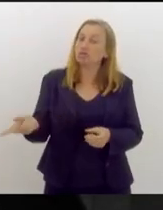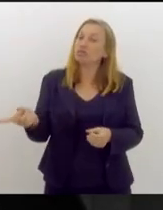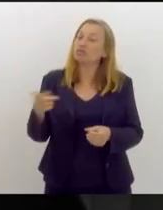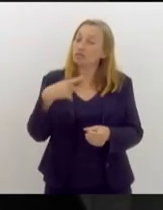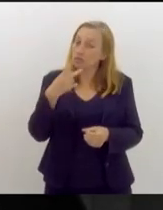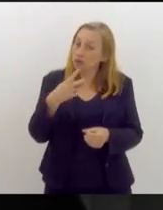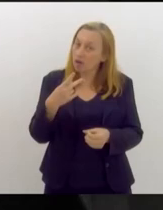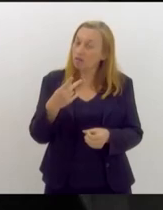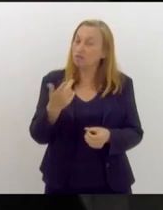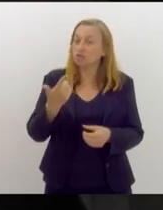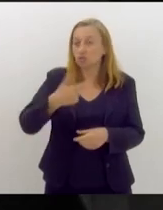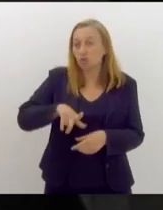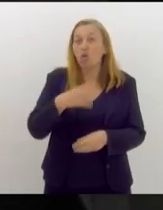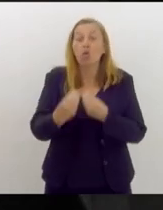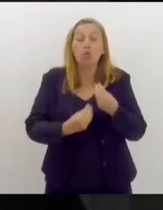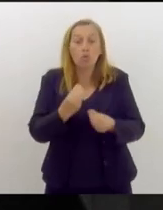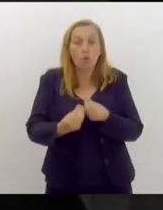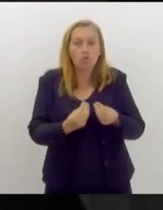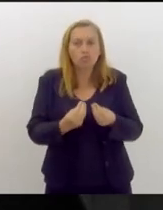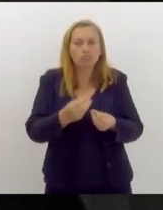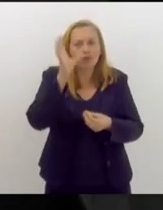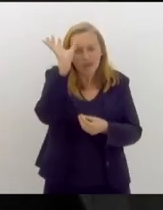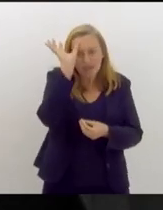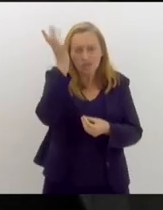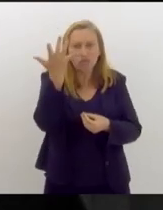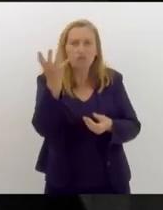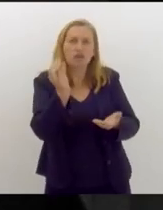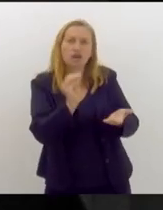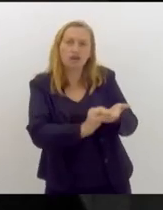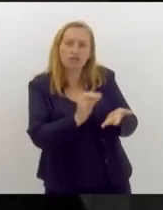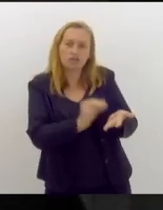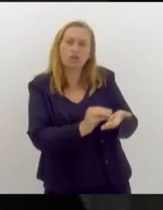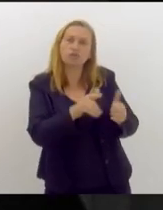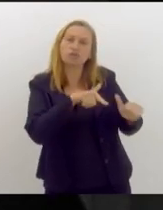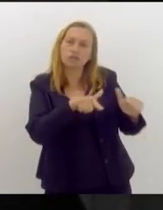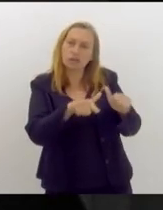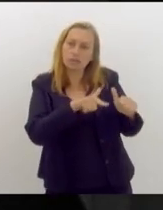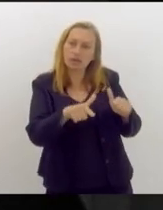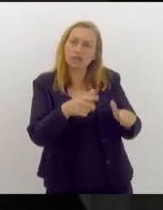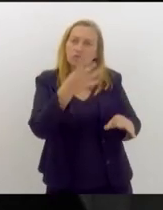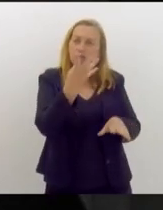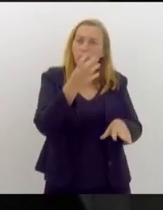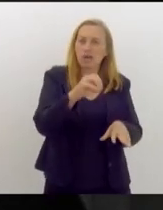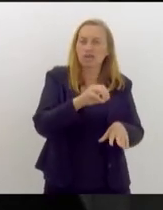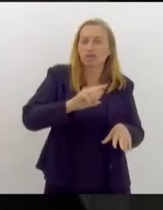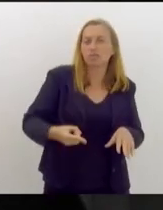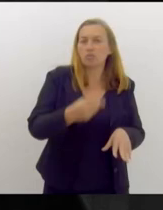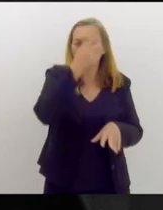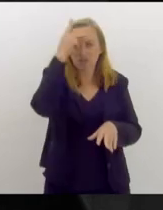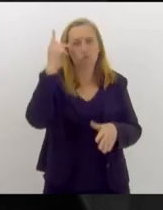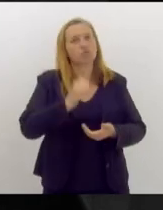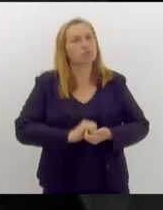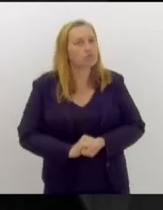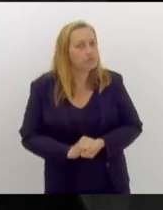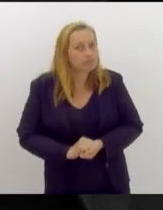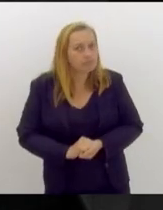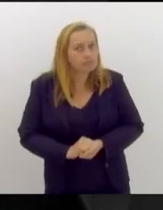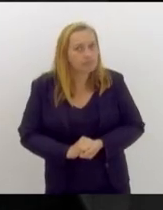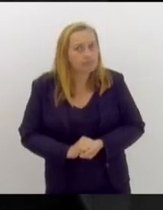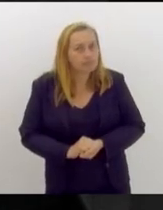como resolver emprego e renda de 40 mil pessoas registra-se